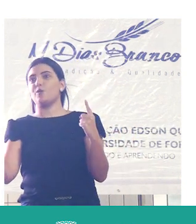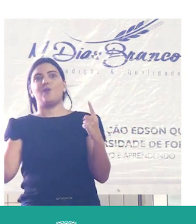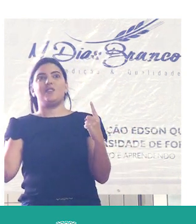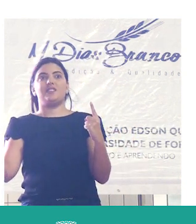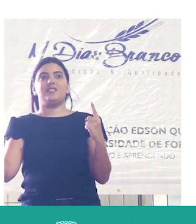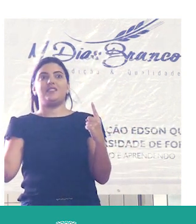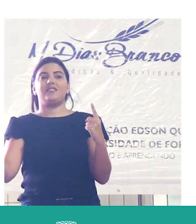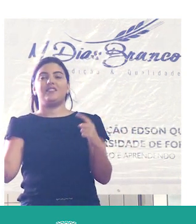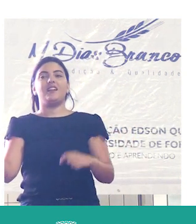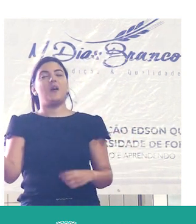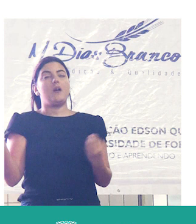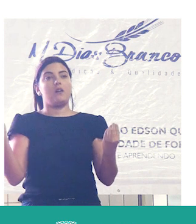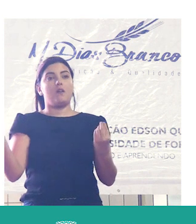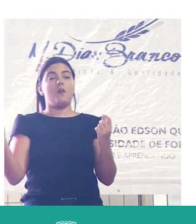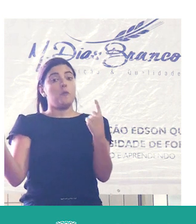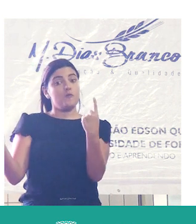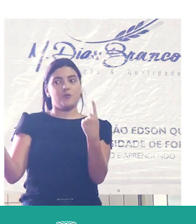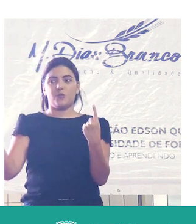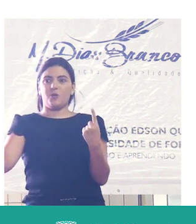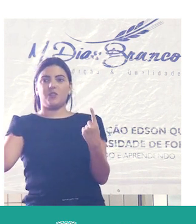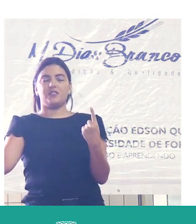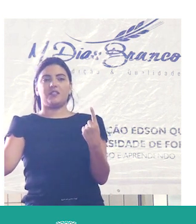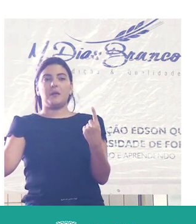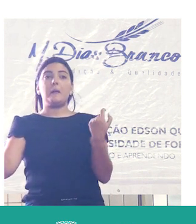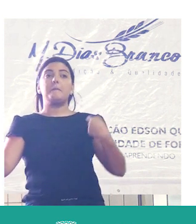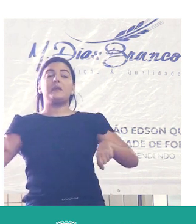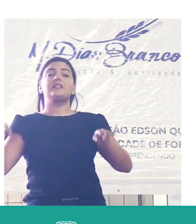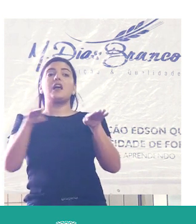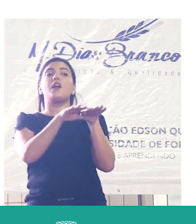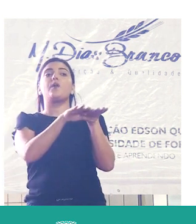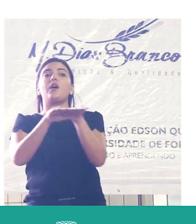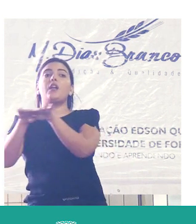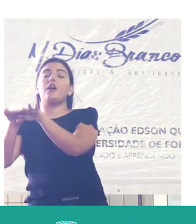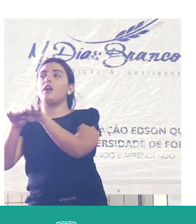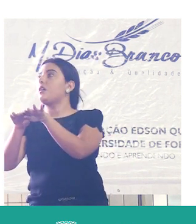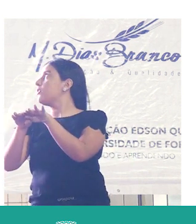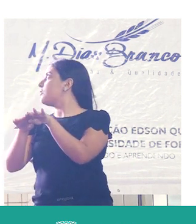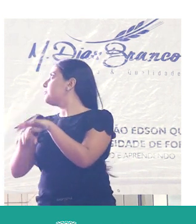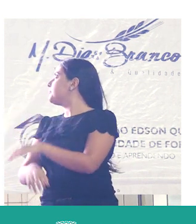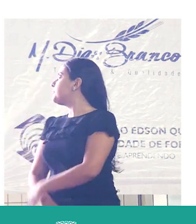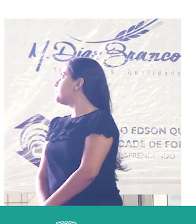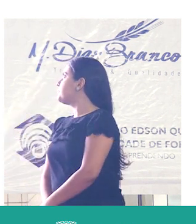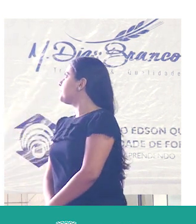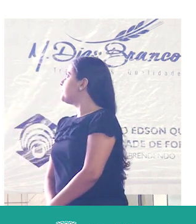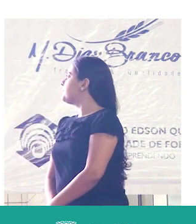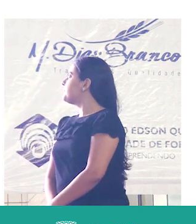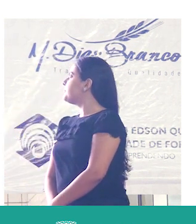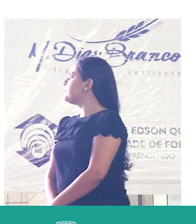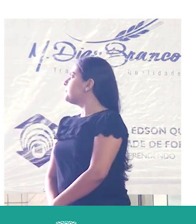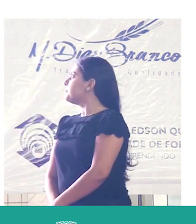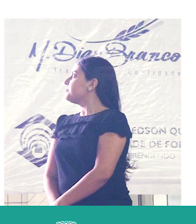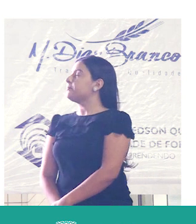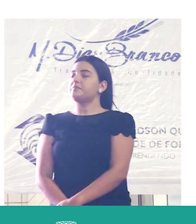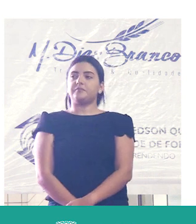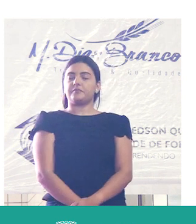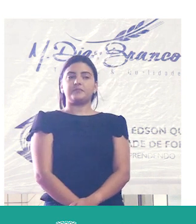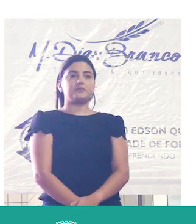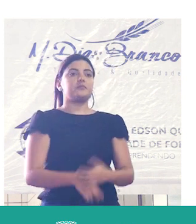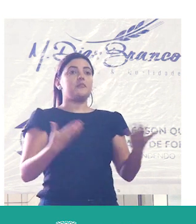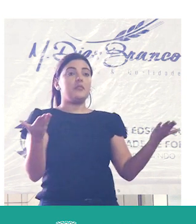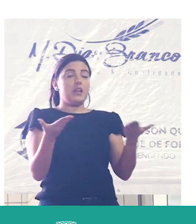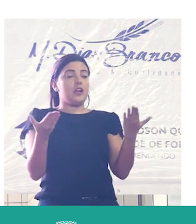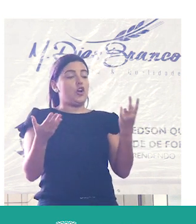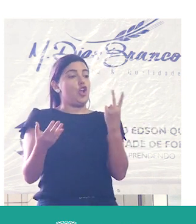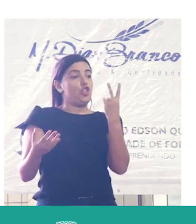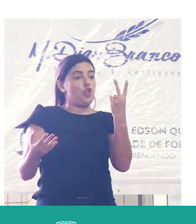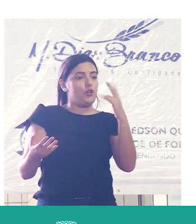oxigênios no segundo membro e um no primeiro? Para igualar, você coloca aquele 2 ali, no primeiro membro. E aí você